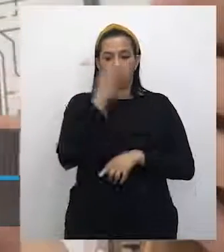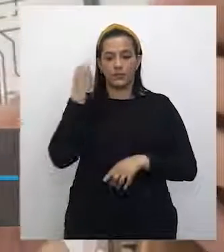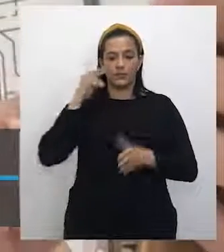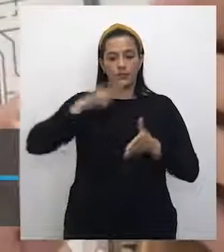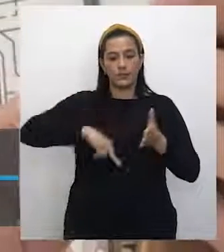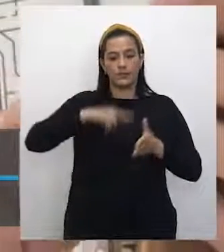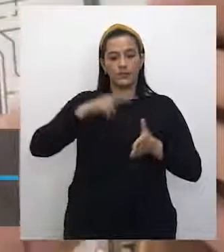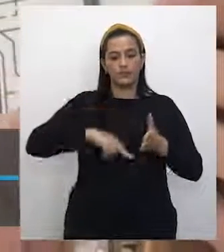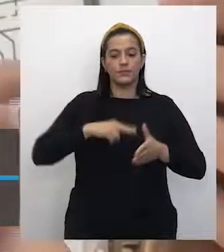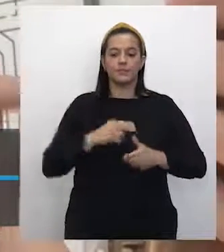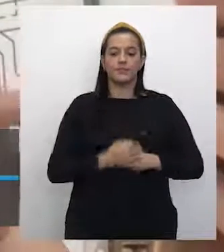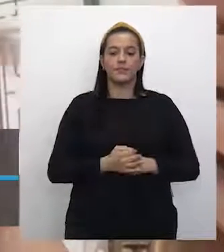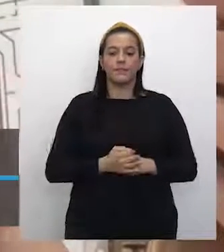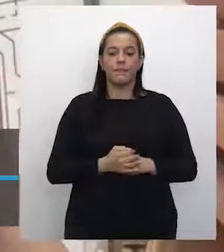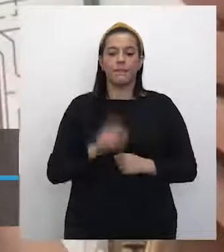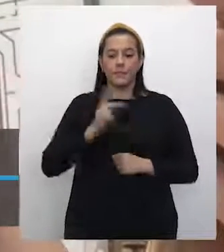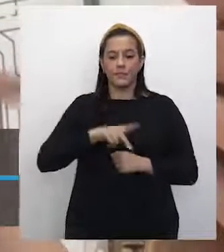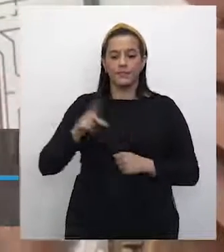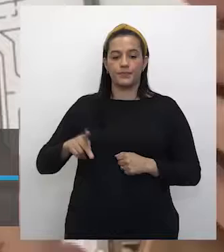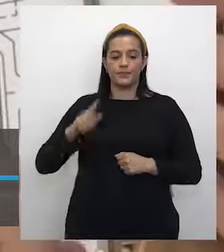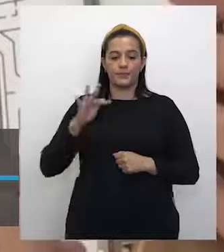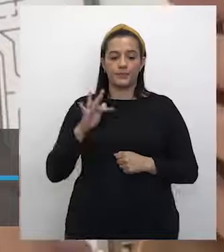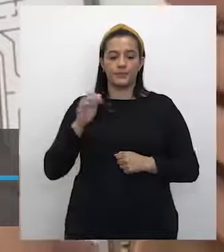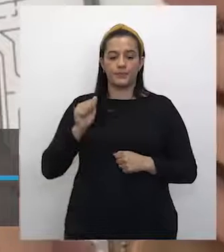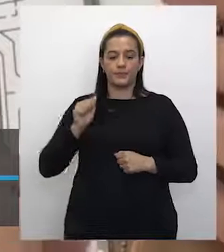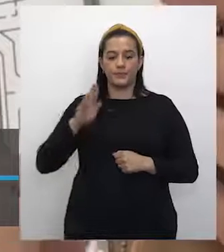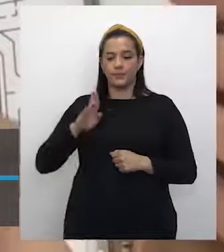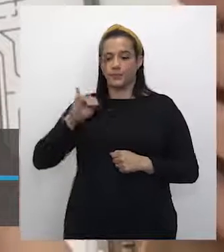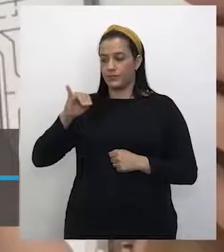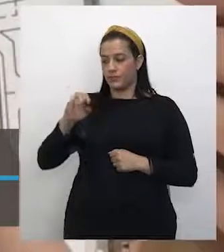ler, do professor Fábio, ele coloca aqui,